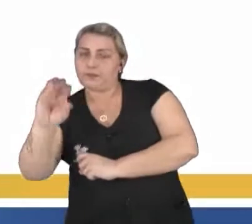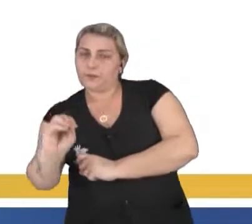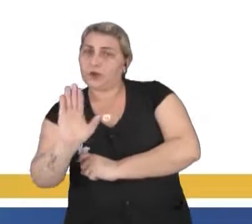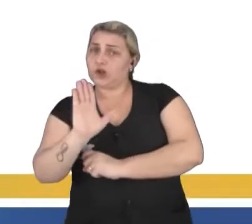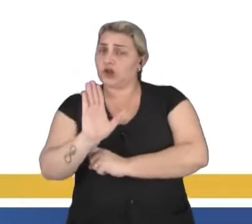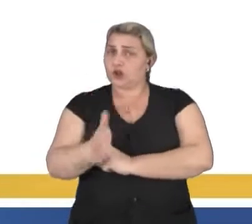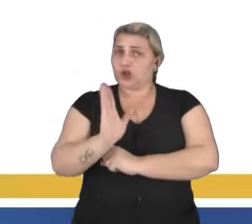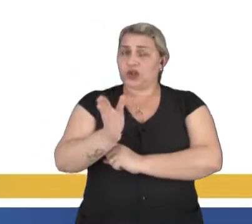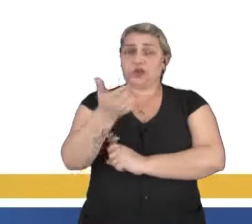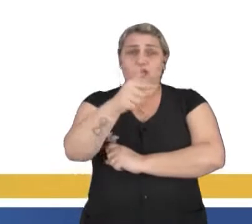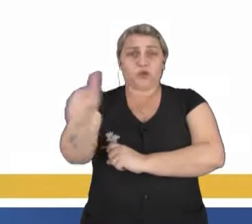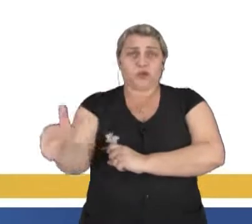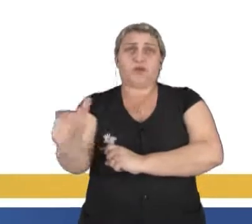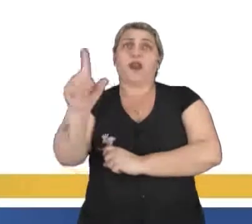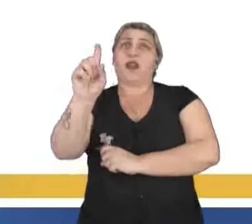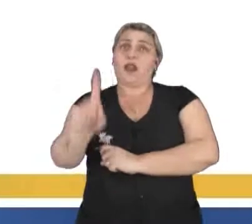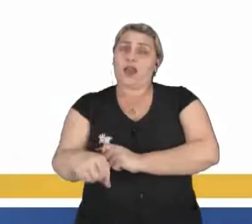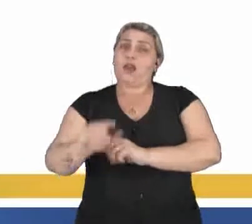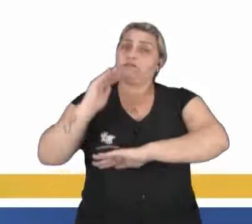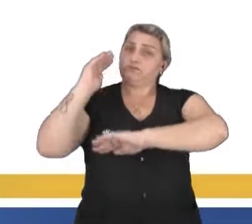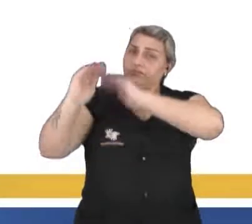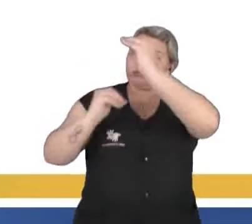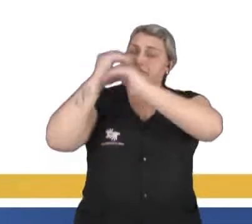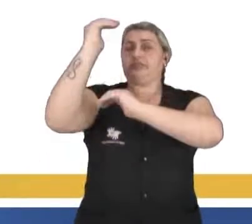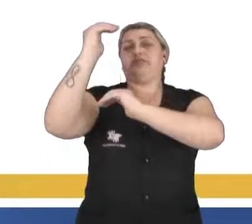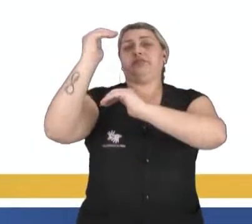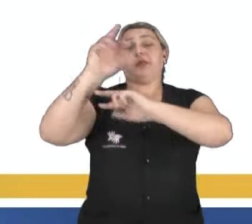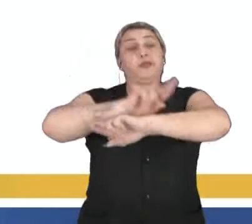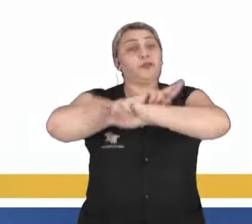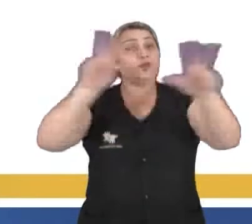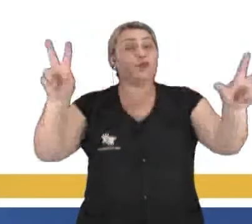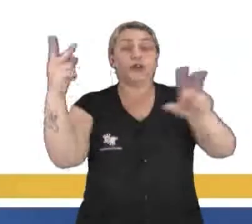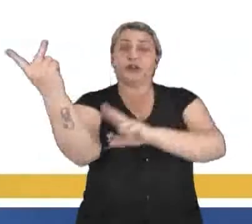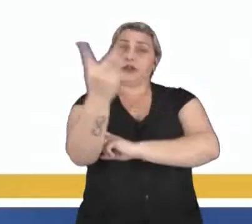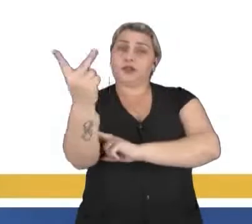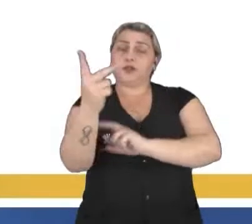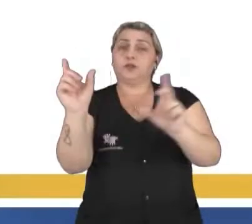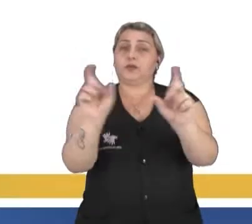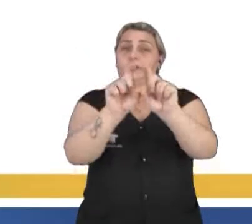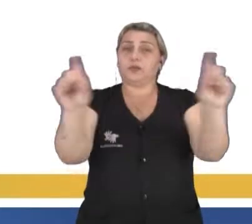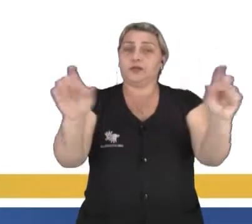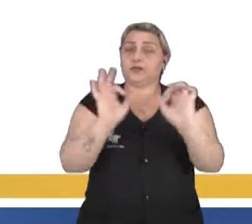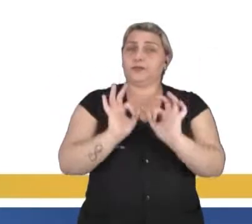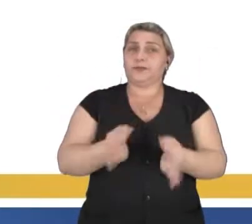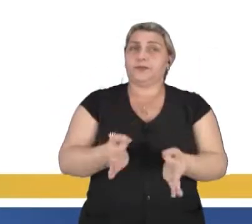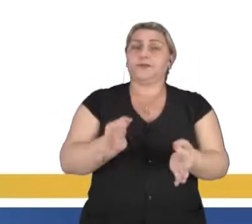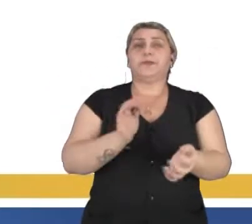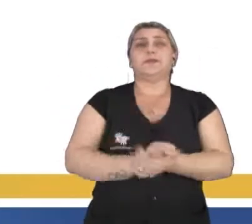é desenvolvida, né? Já é uma forma da gente diferenciar elas aí, tá bom?